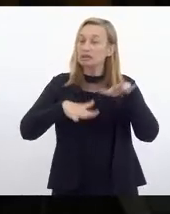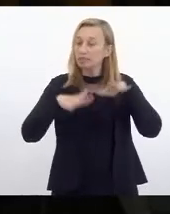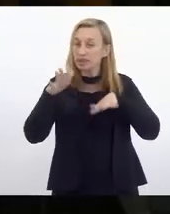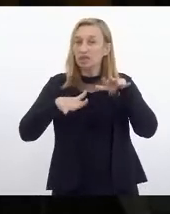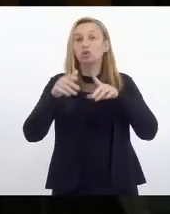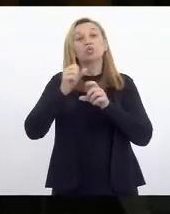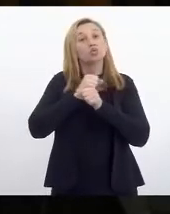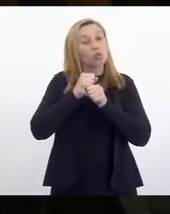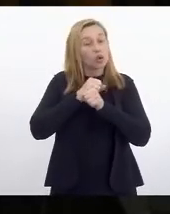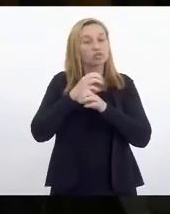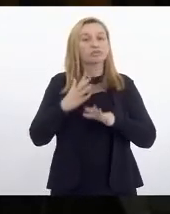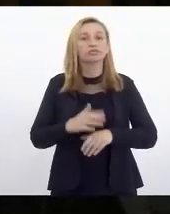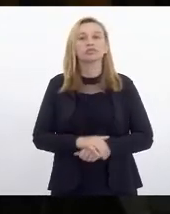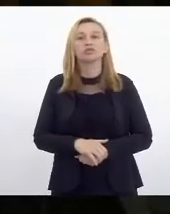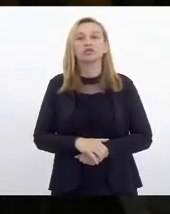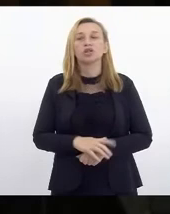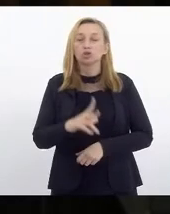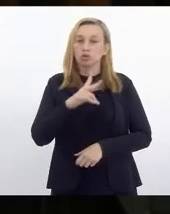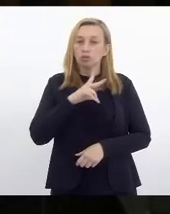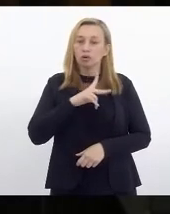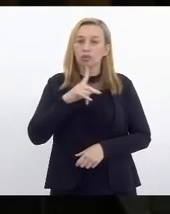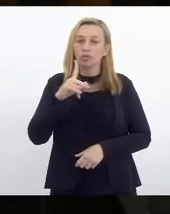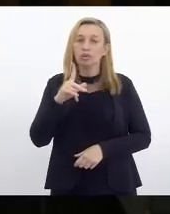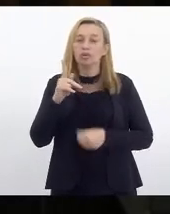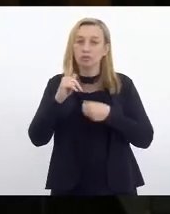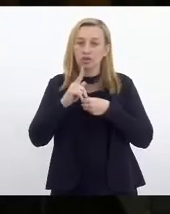ano, do próprio royalty.